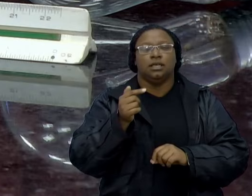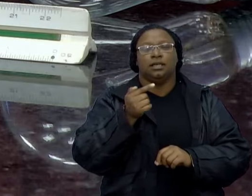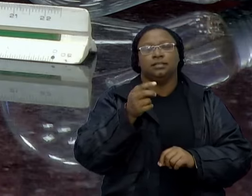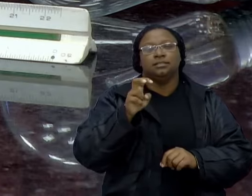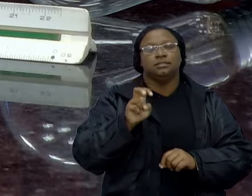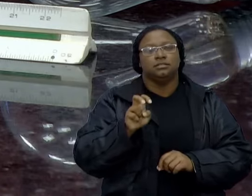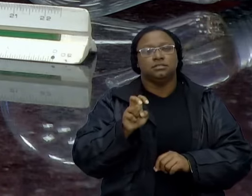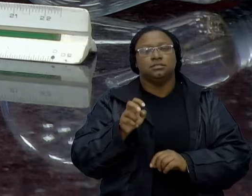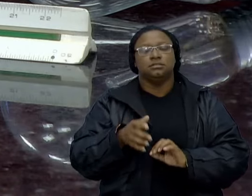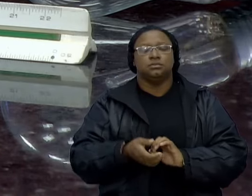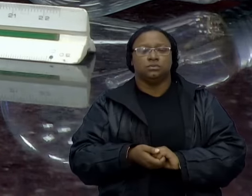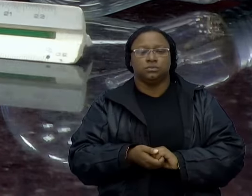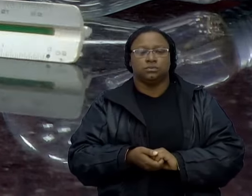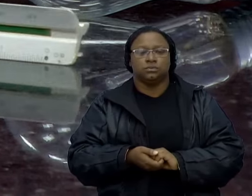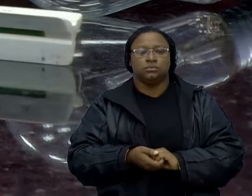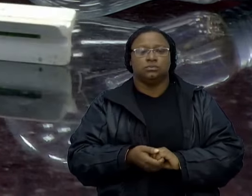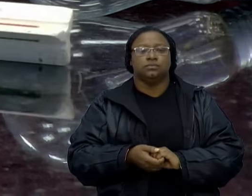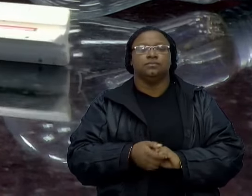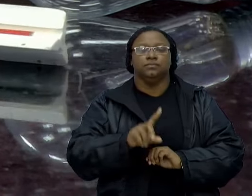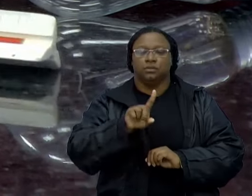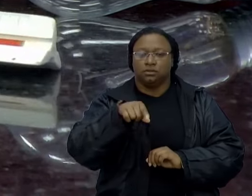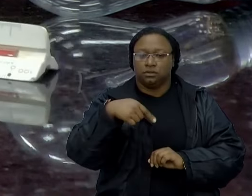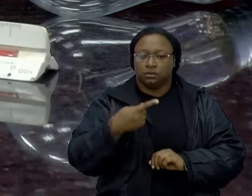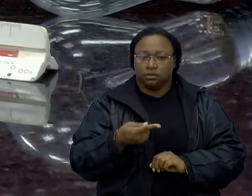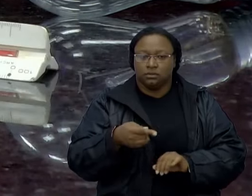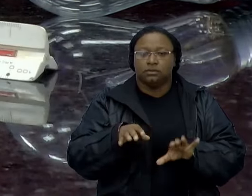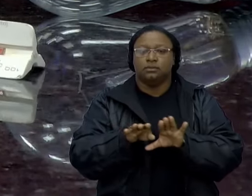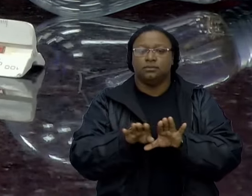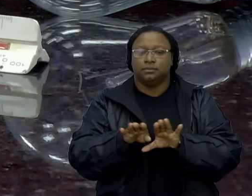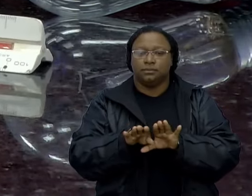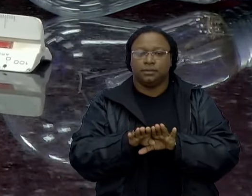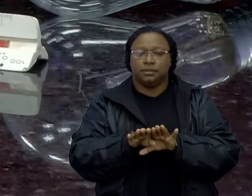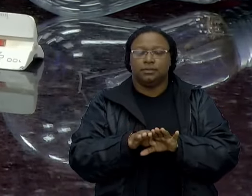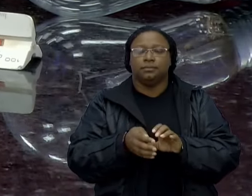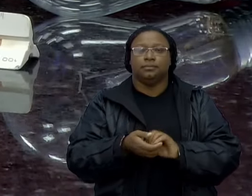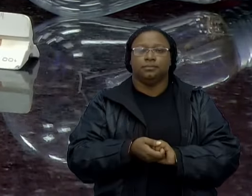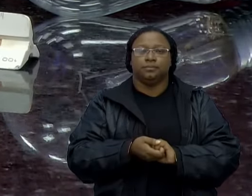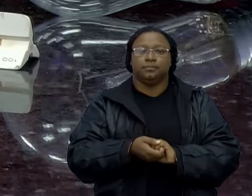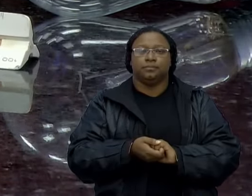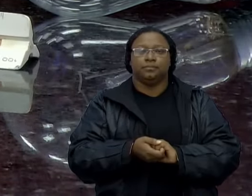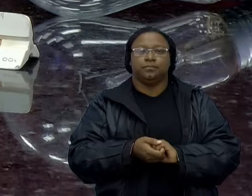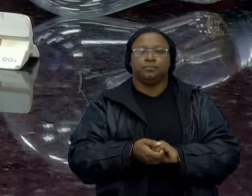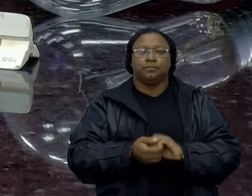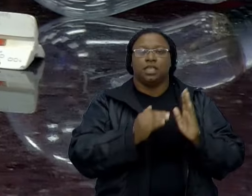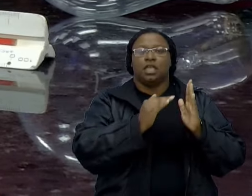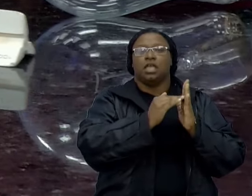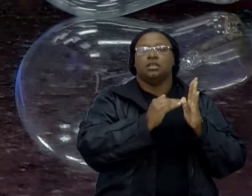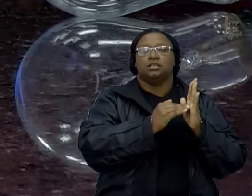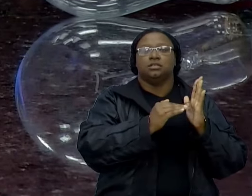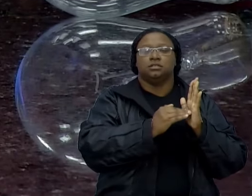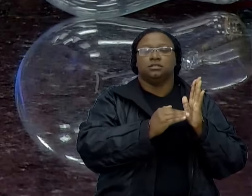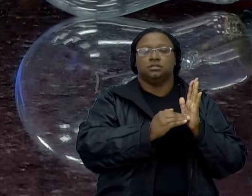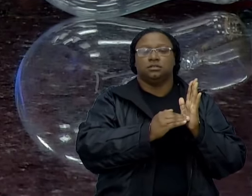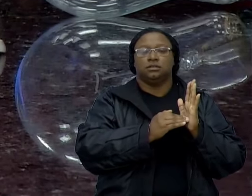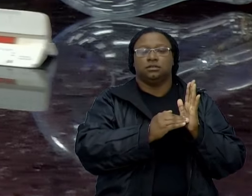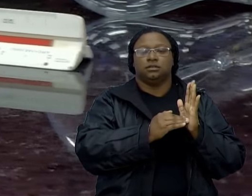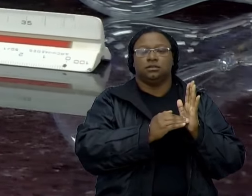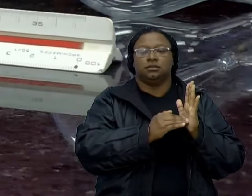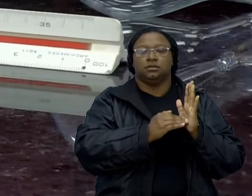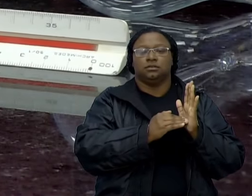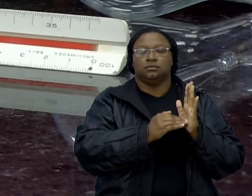1:75. Tem essa aqui também, ó. Essa aqui é a escala de 1 para... Opa, saiu um pouquinho